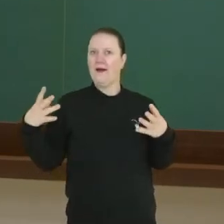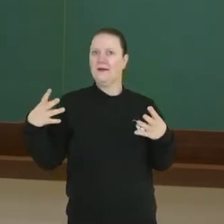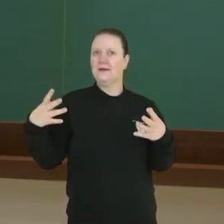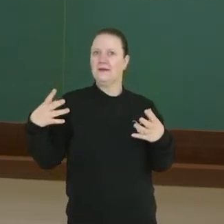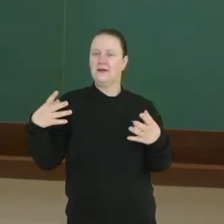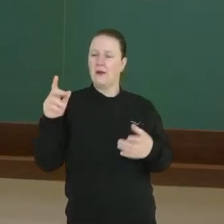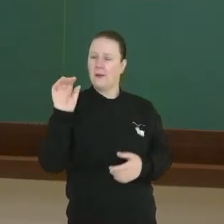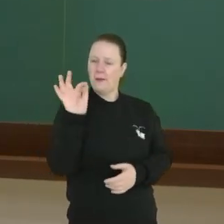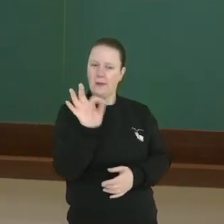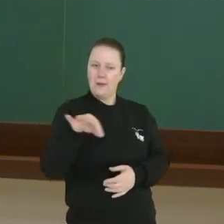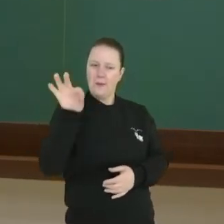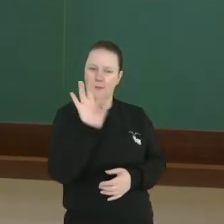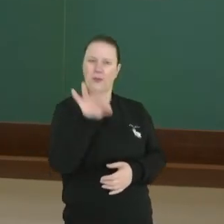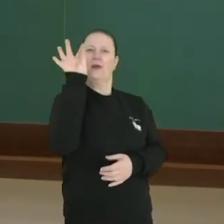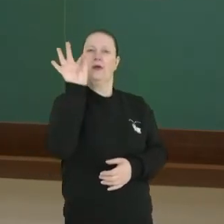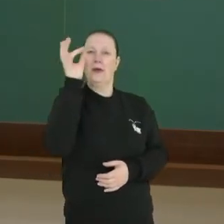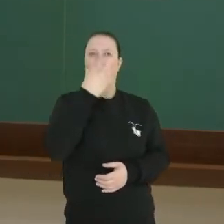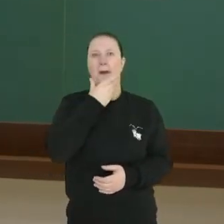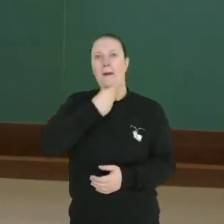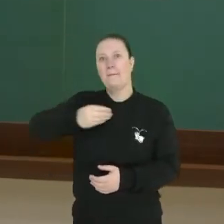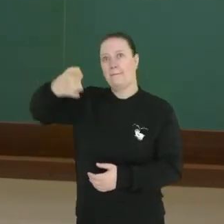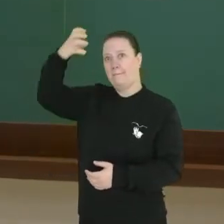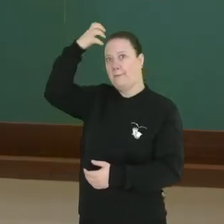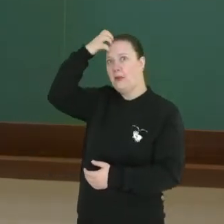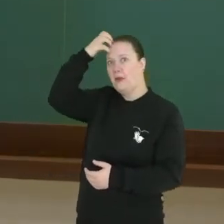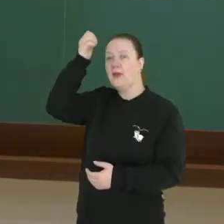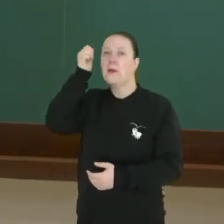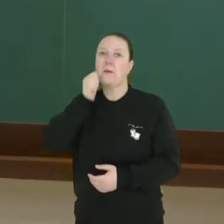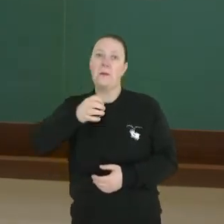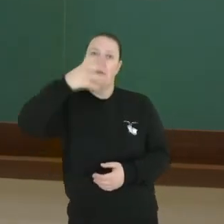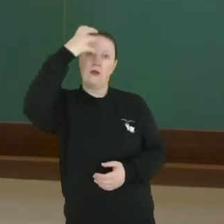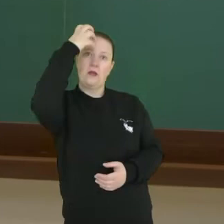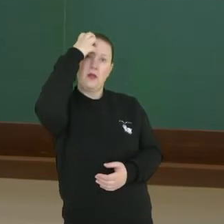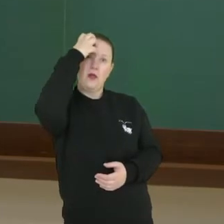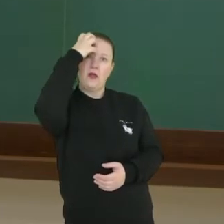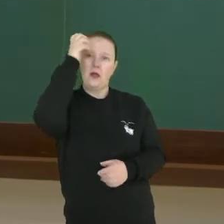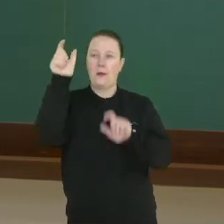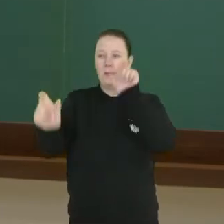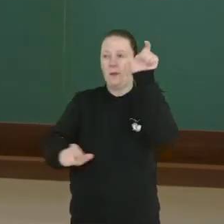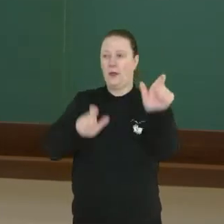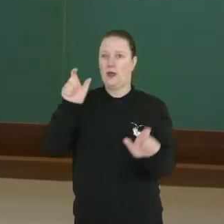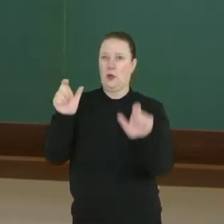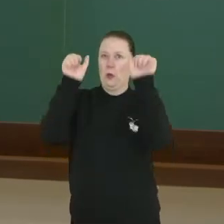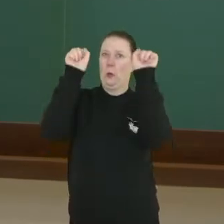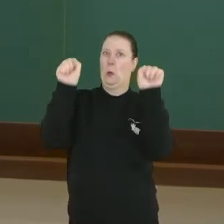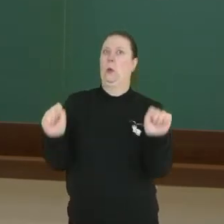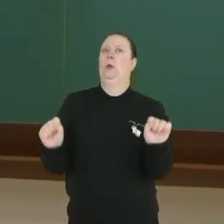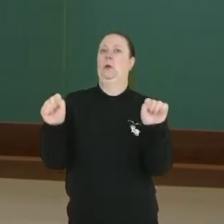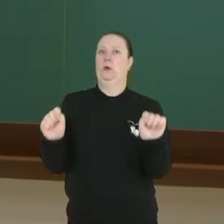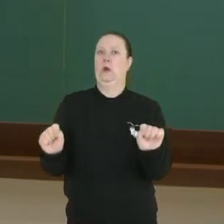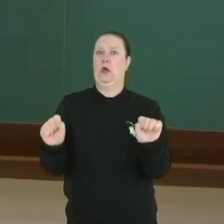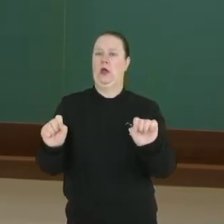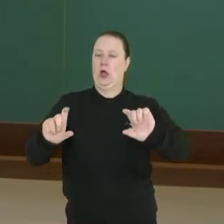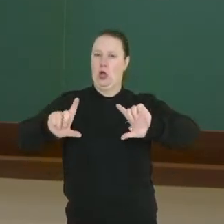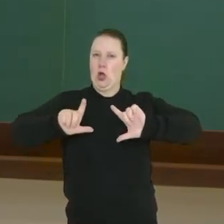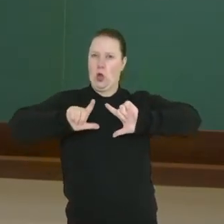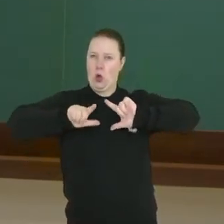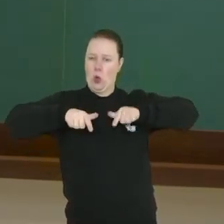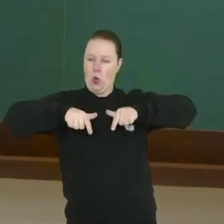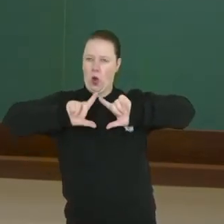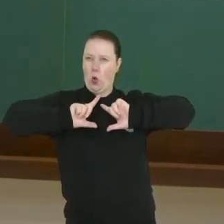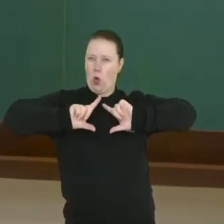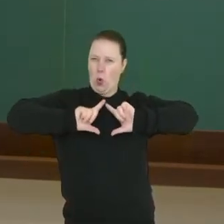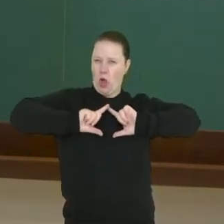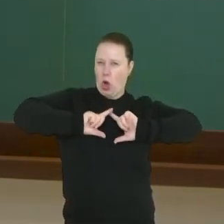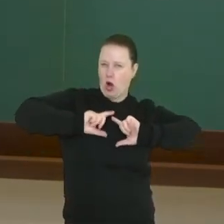princesas, personagens ali com superpoderes? Como será que é? Ou é uma história de pessoas normais, talvez